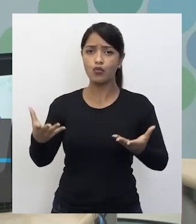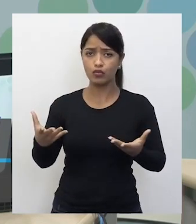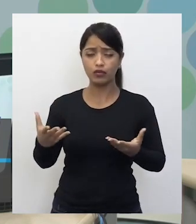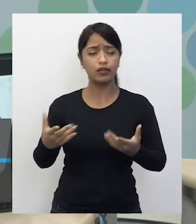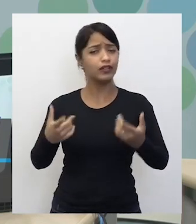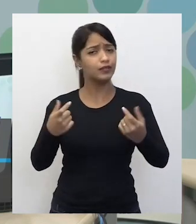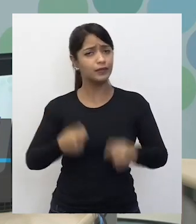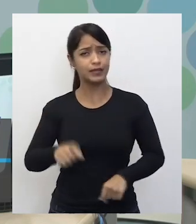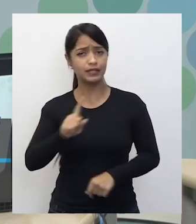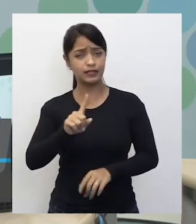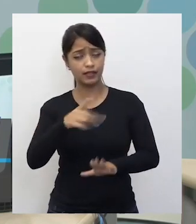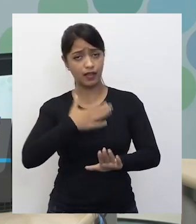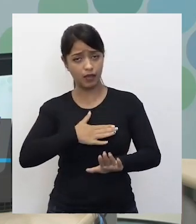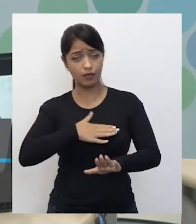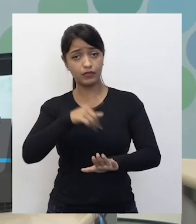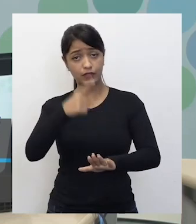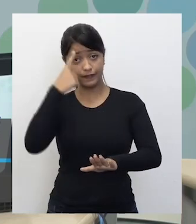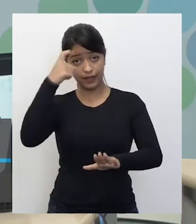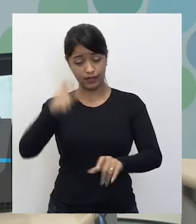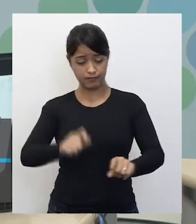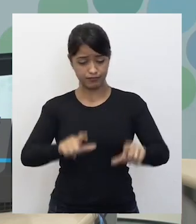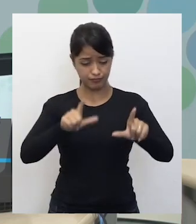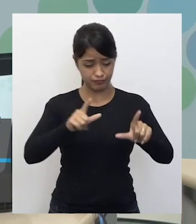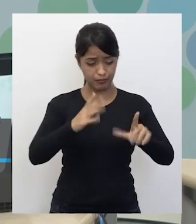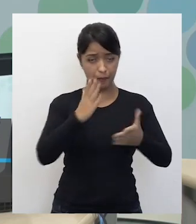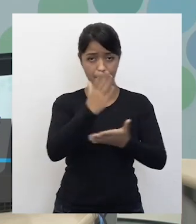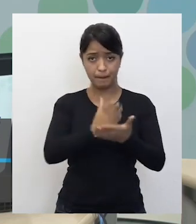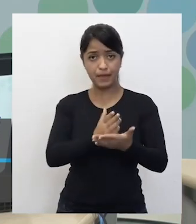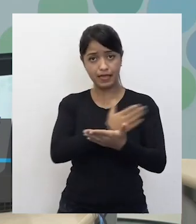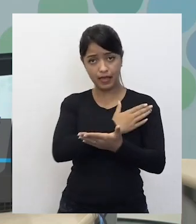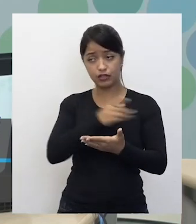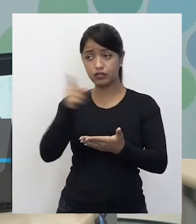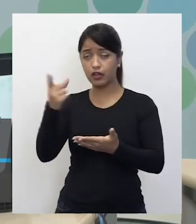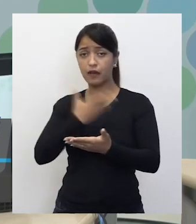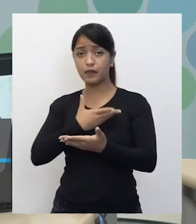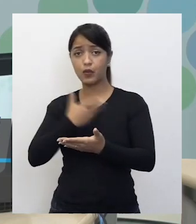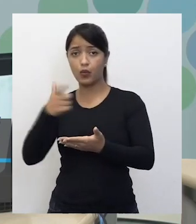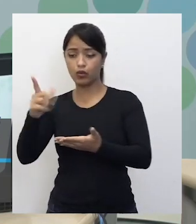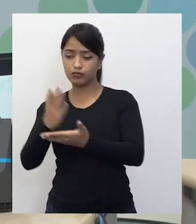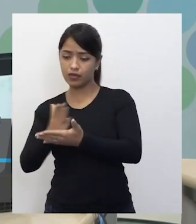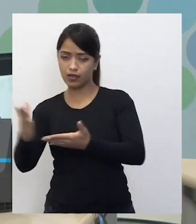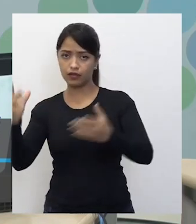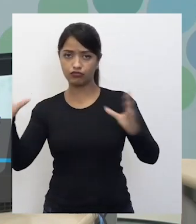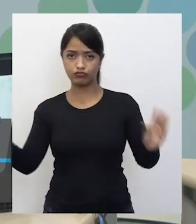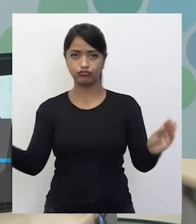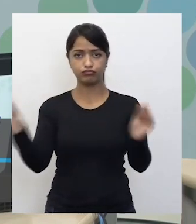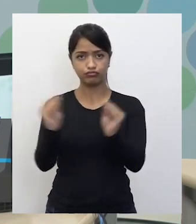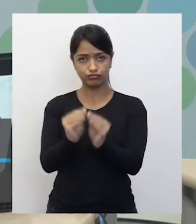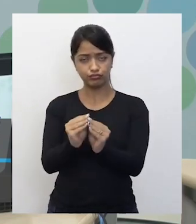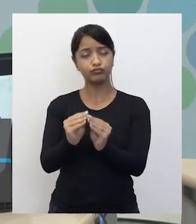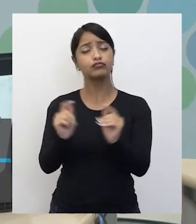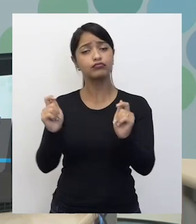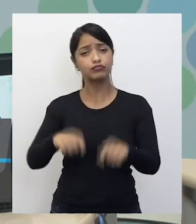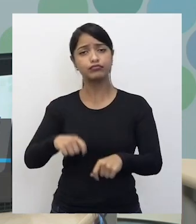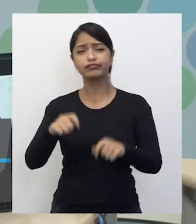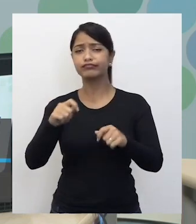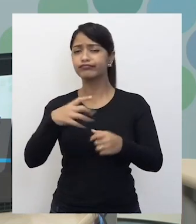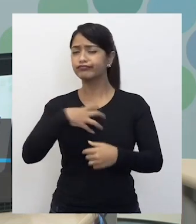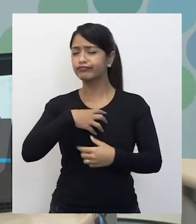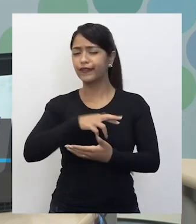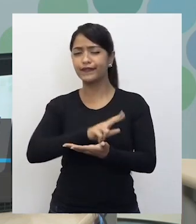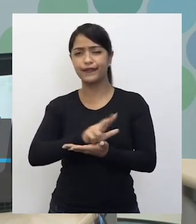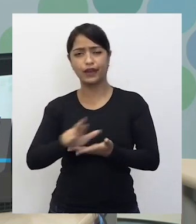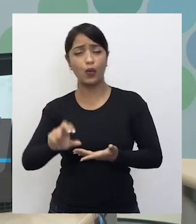né? Você pode elaborar uma parte, seu colega outra, vocês podem fazer uma montagem, né? Então, a gente tem aí inúmeras possibilidades, pode ser